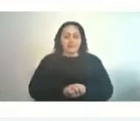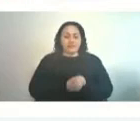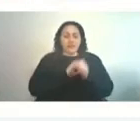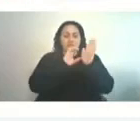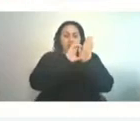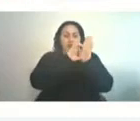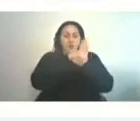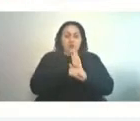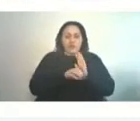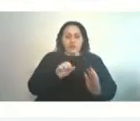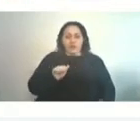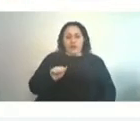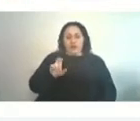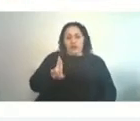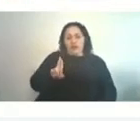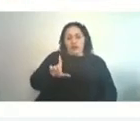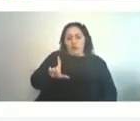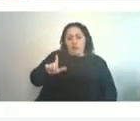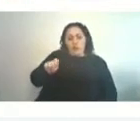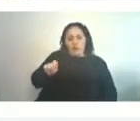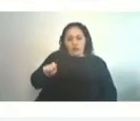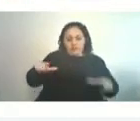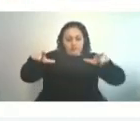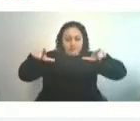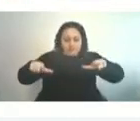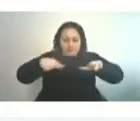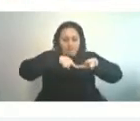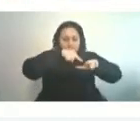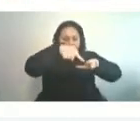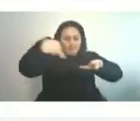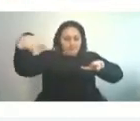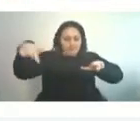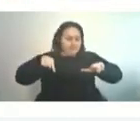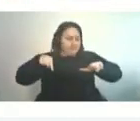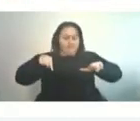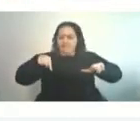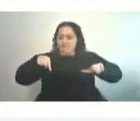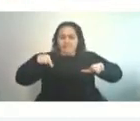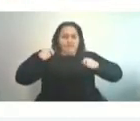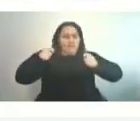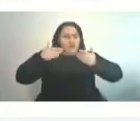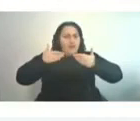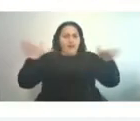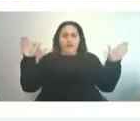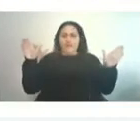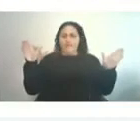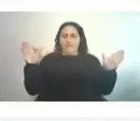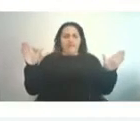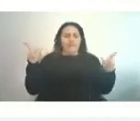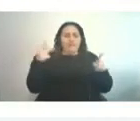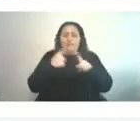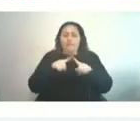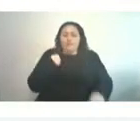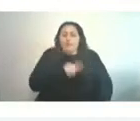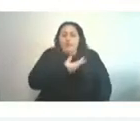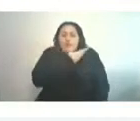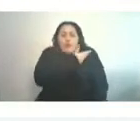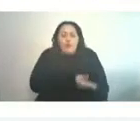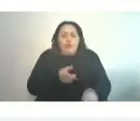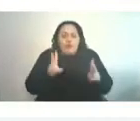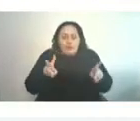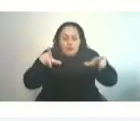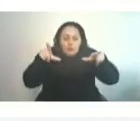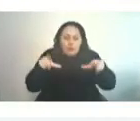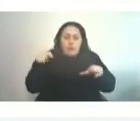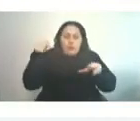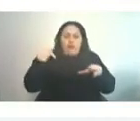explodir as linhas retas do espaço retangular que dimensiona as nossas costumazes salas, né? E incluir